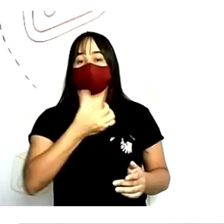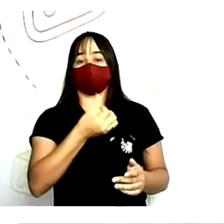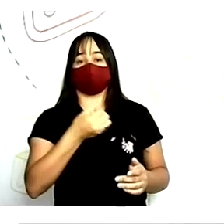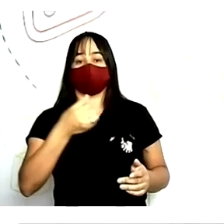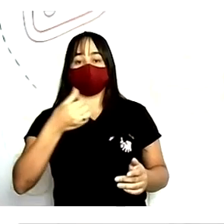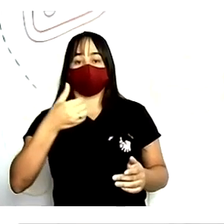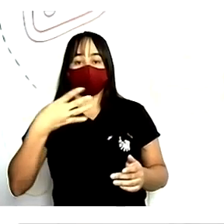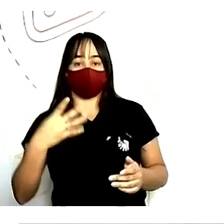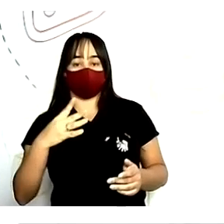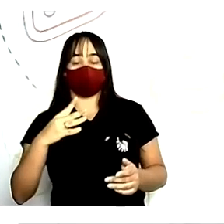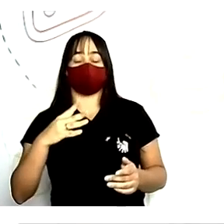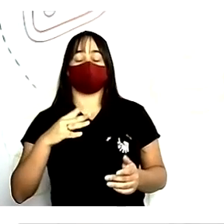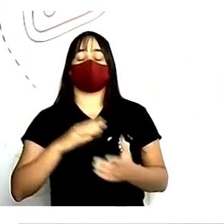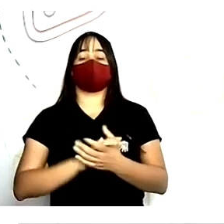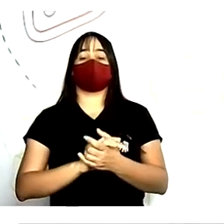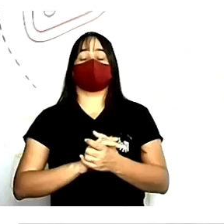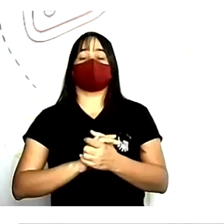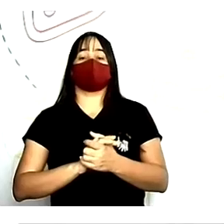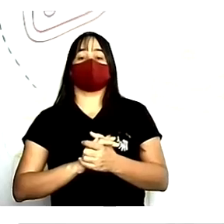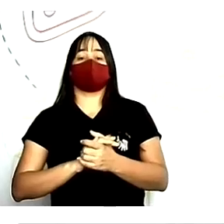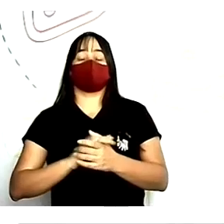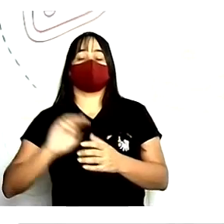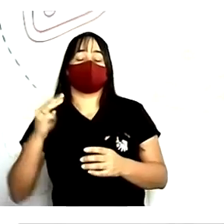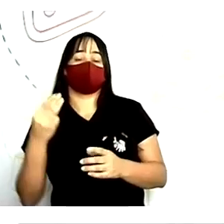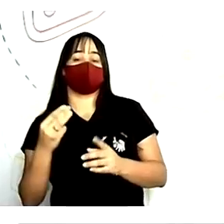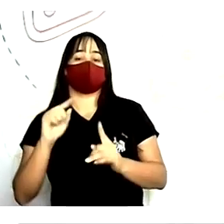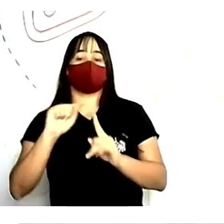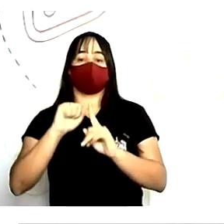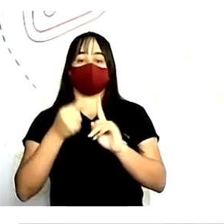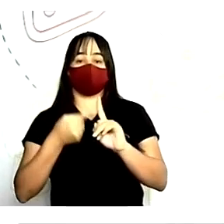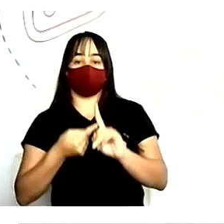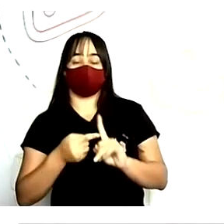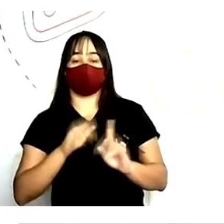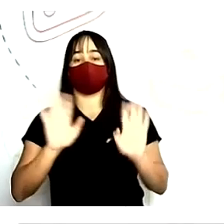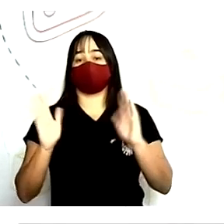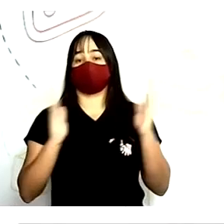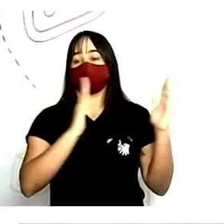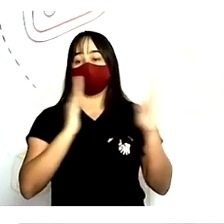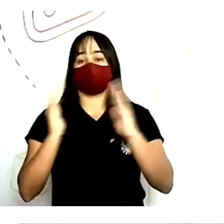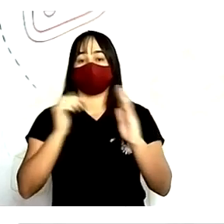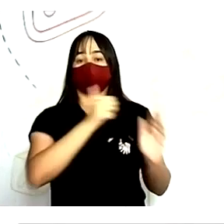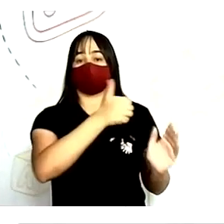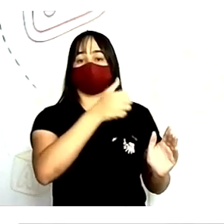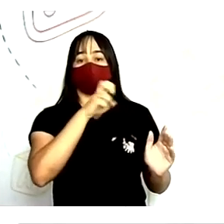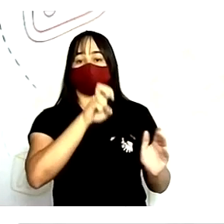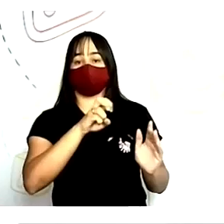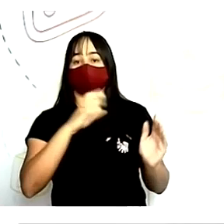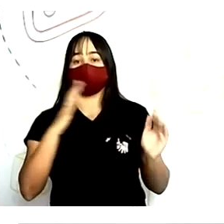mães adolescentes a cada 1.000 meninas de 15 a 19 anos.